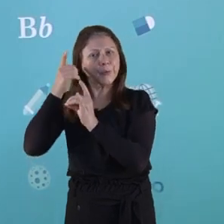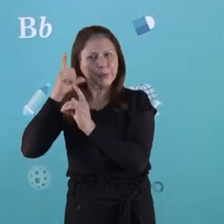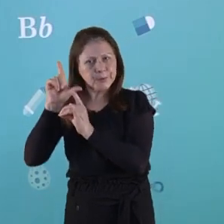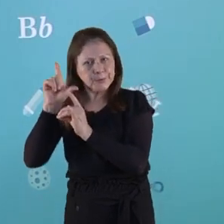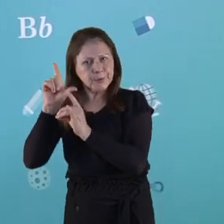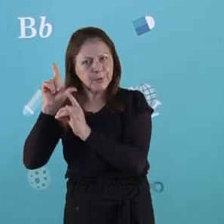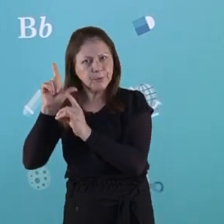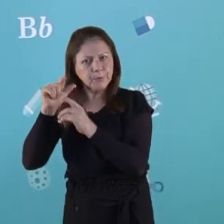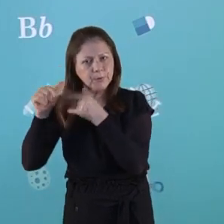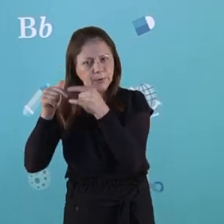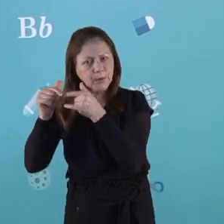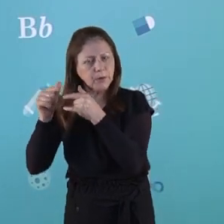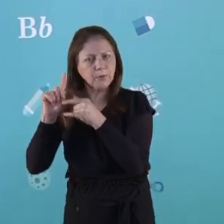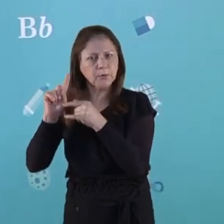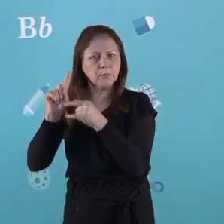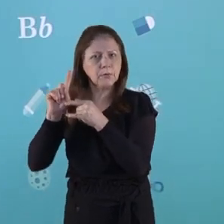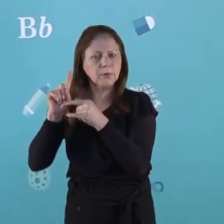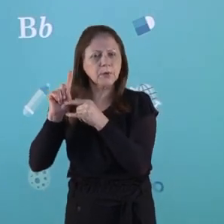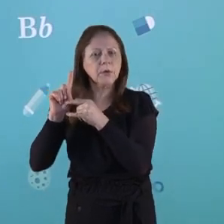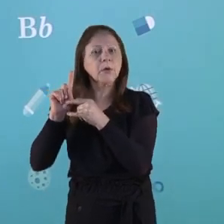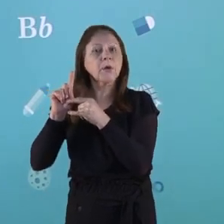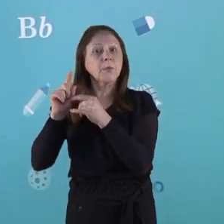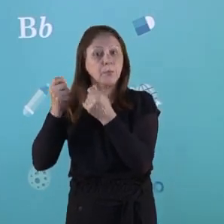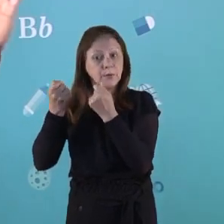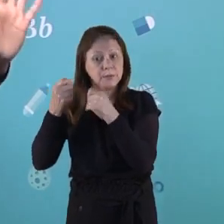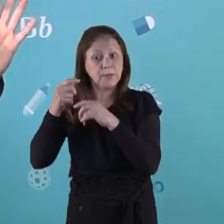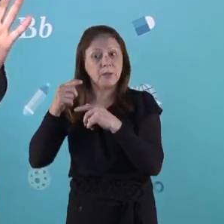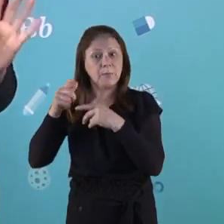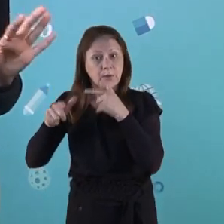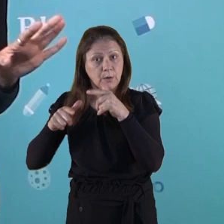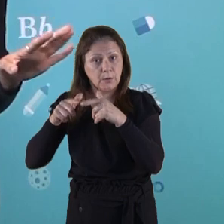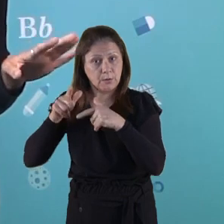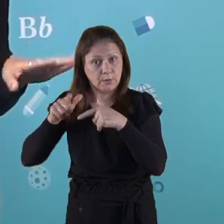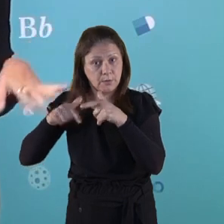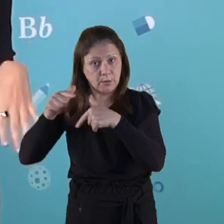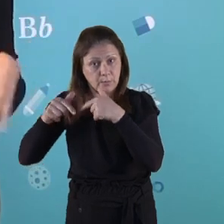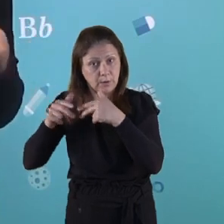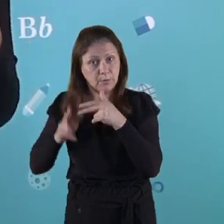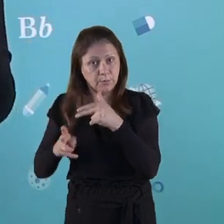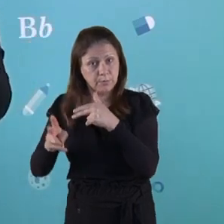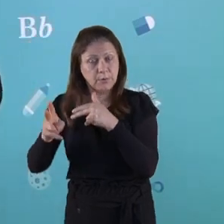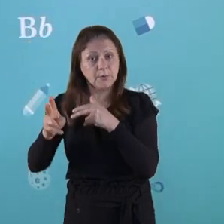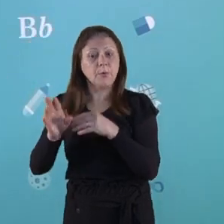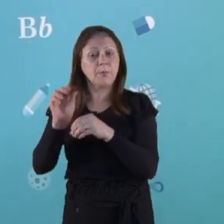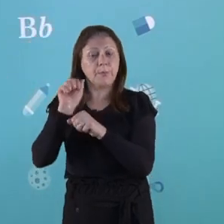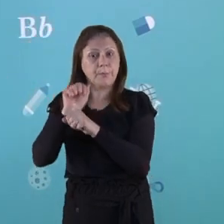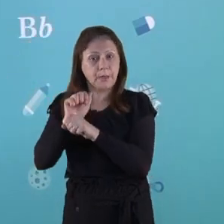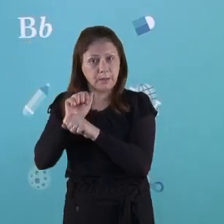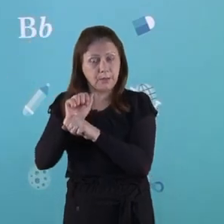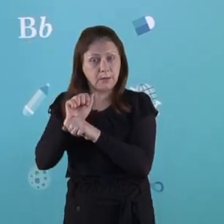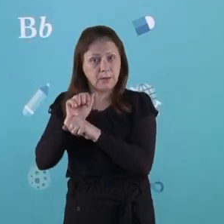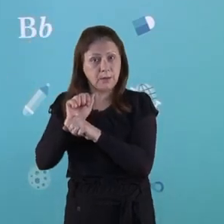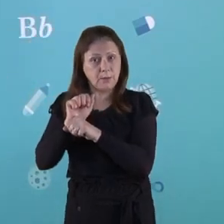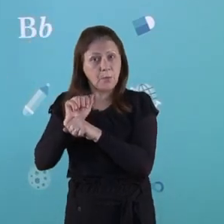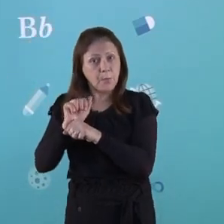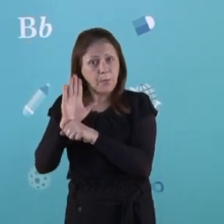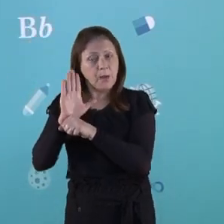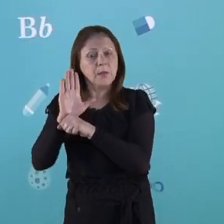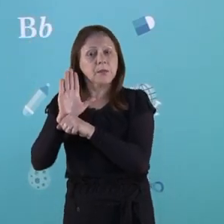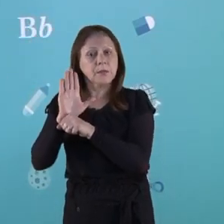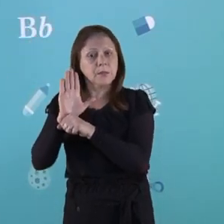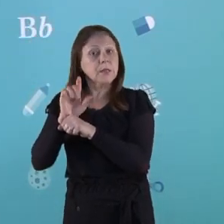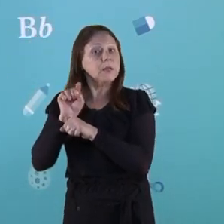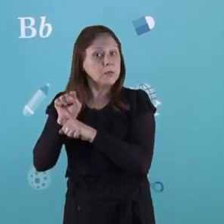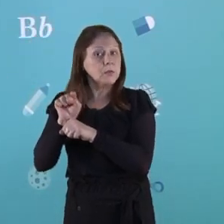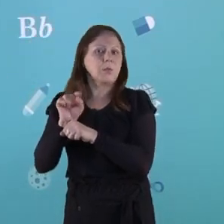não aquele hormônio. Pode ser que o estímulo seja para parar de produzir, pode ser que o estímulo seja para produzir um pouco mais. Então, esse estímulo